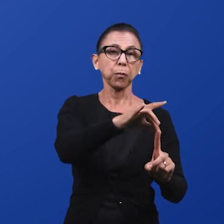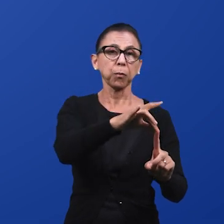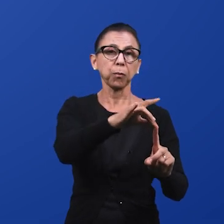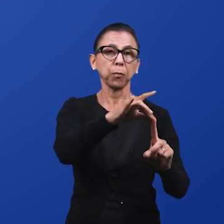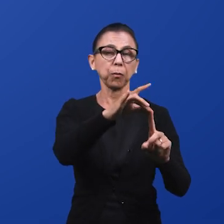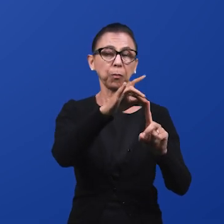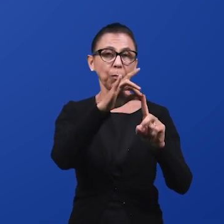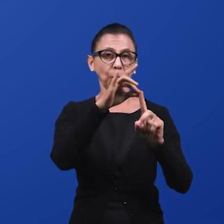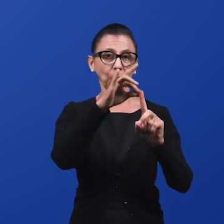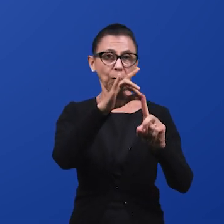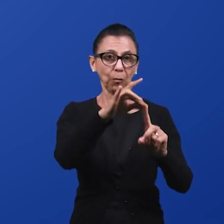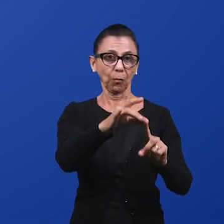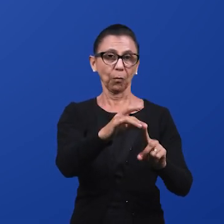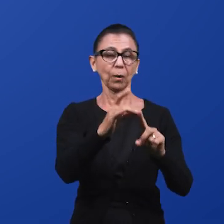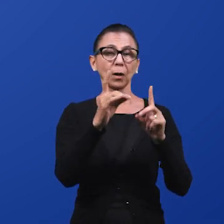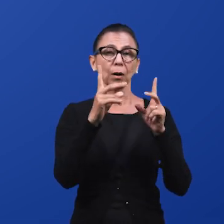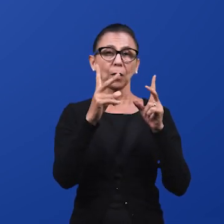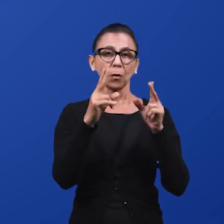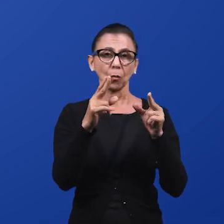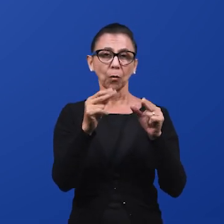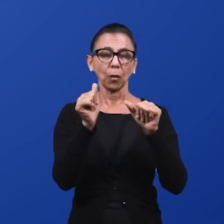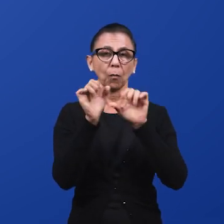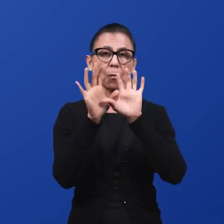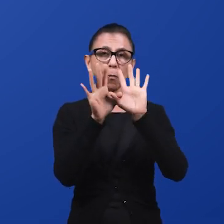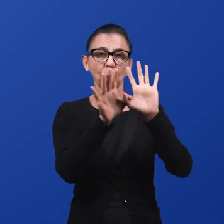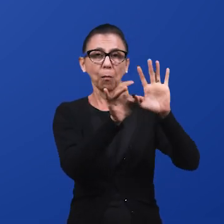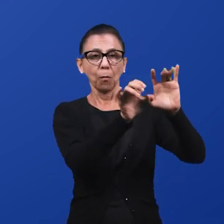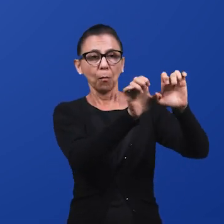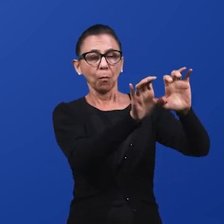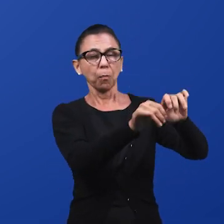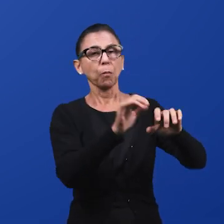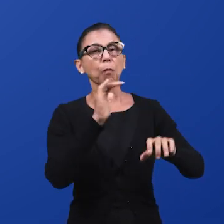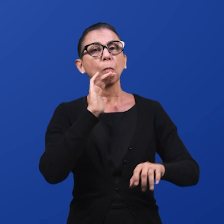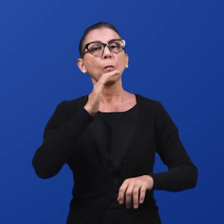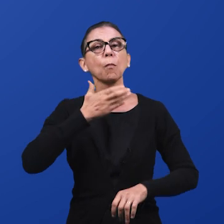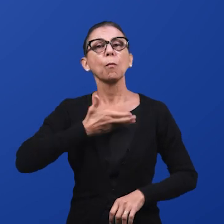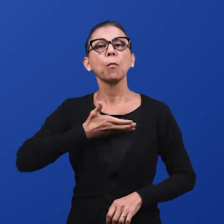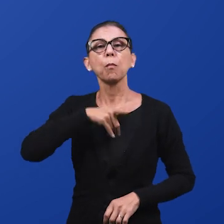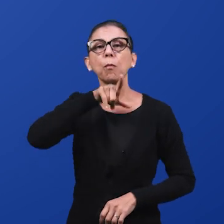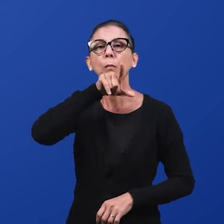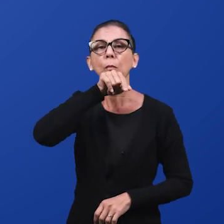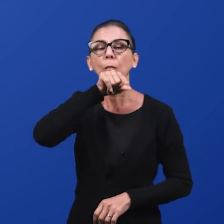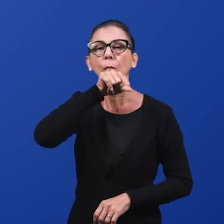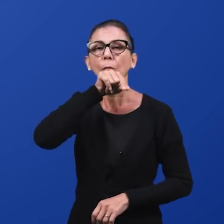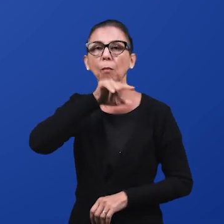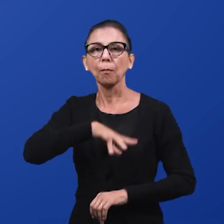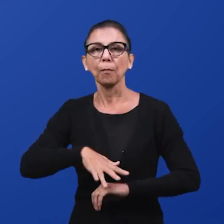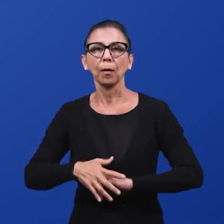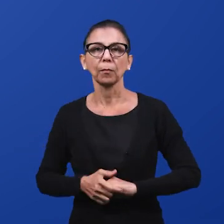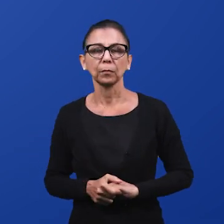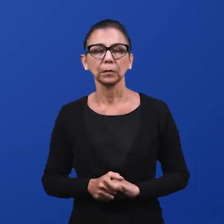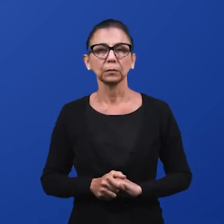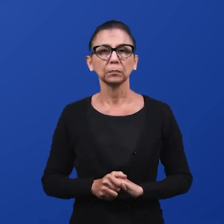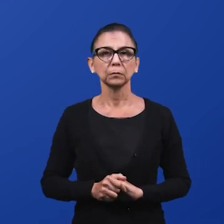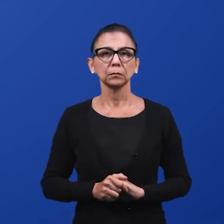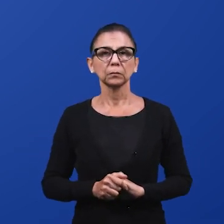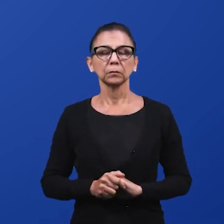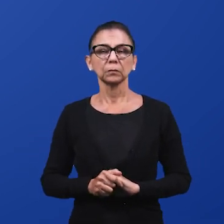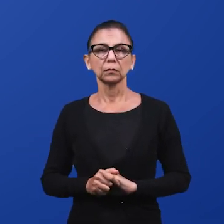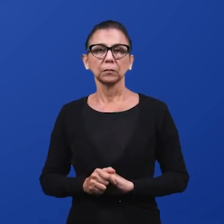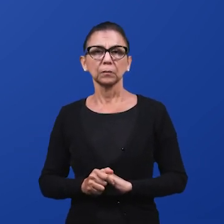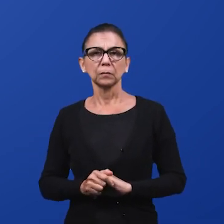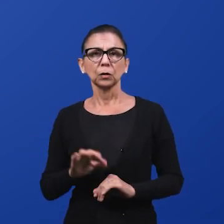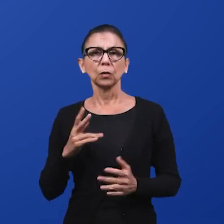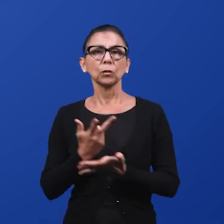forma corpórea de uma pomba. Irmãos, aquela ocorrência não se deu